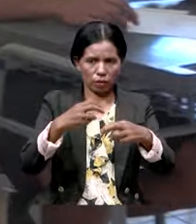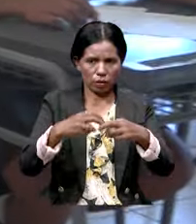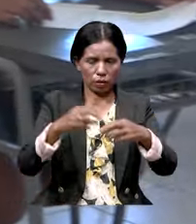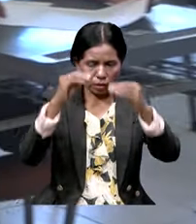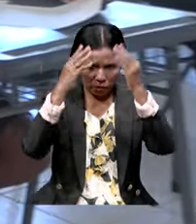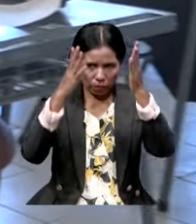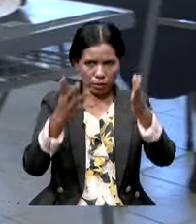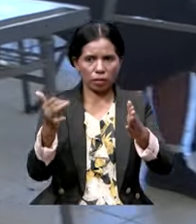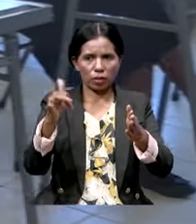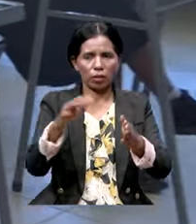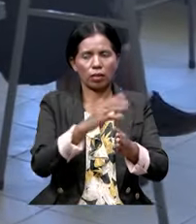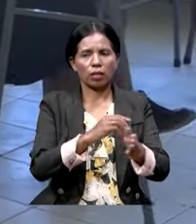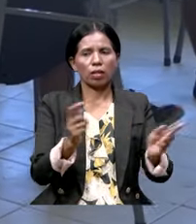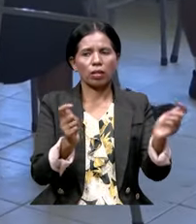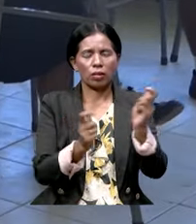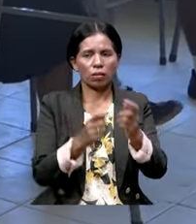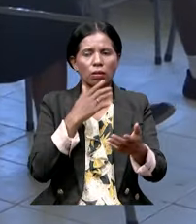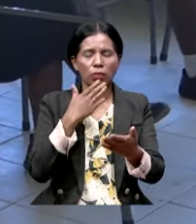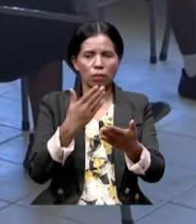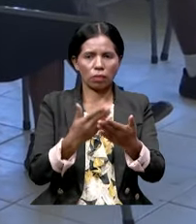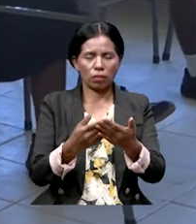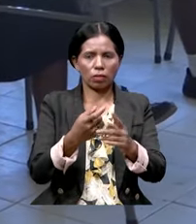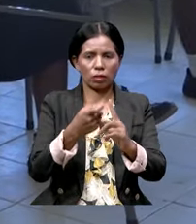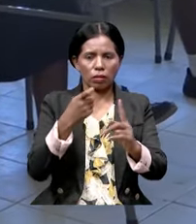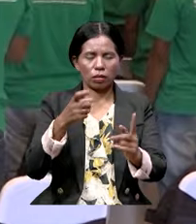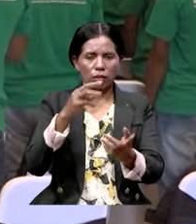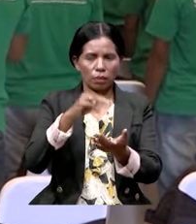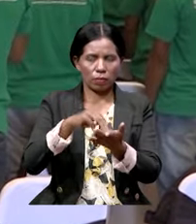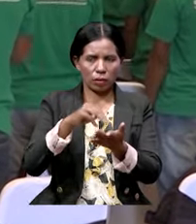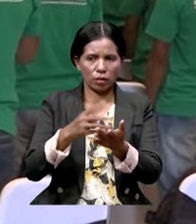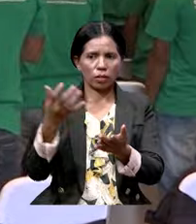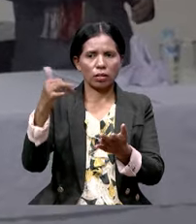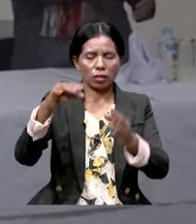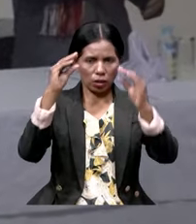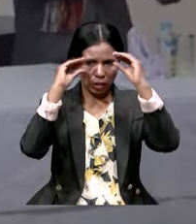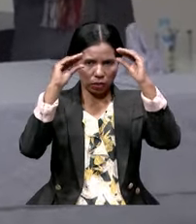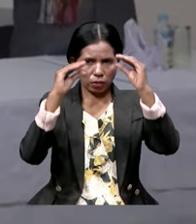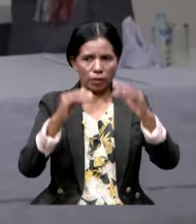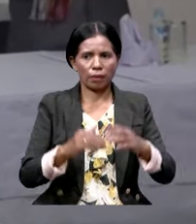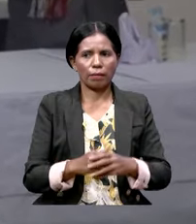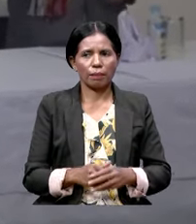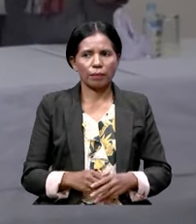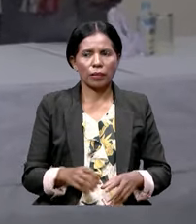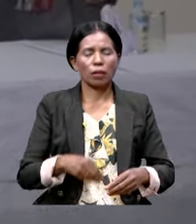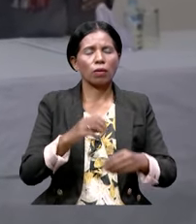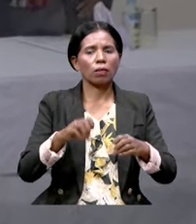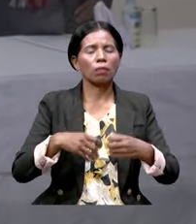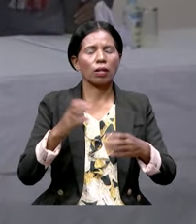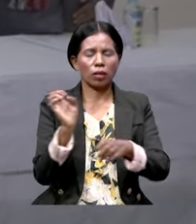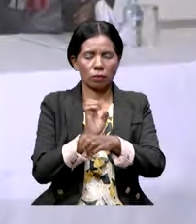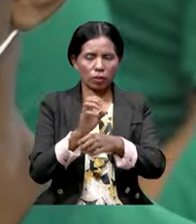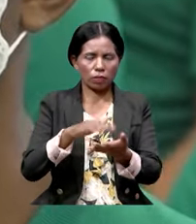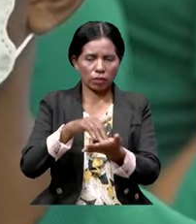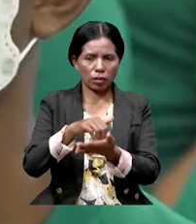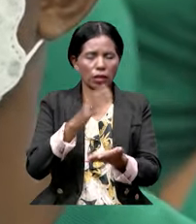professor sira a transmitir o dia conteúdo russo e matéria e sira hanori. Condição econômica nebe fraca, se